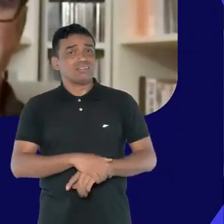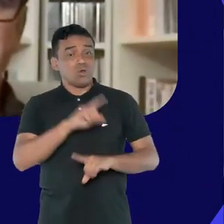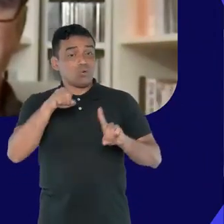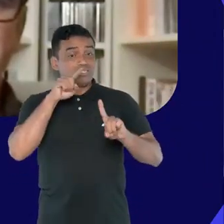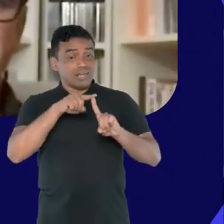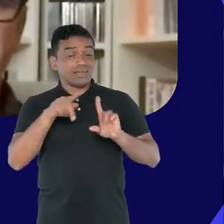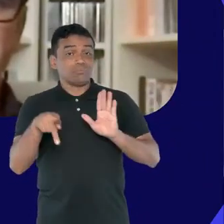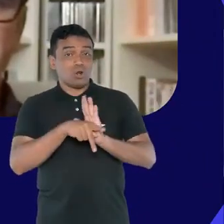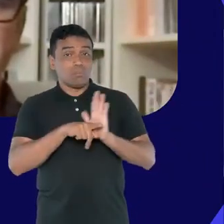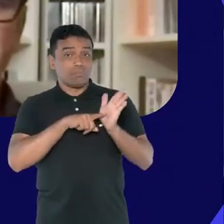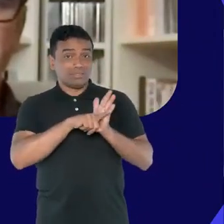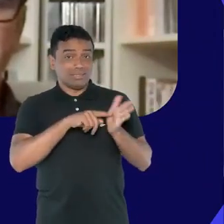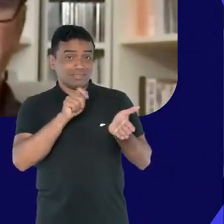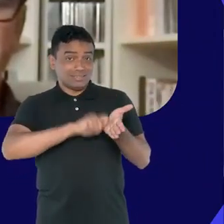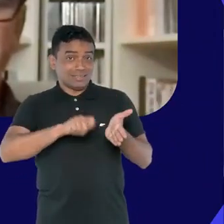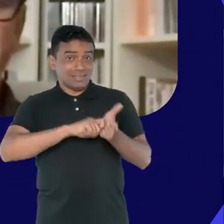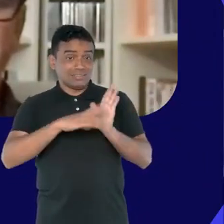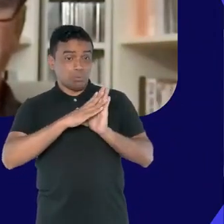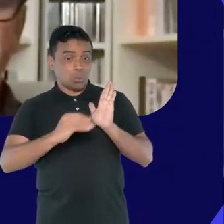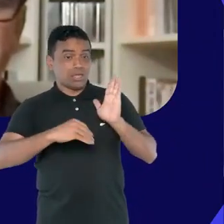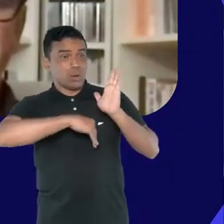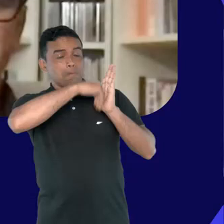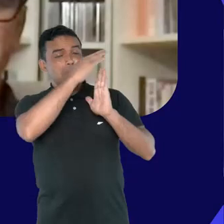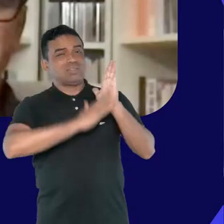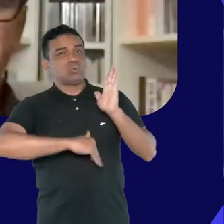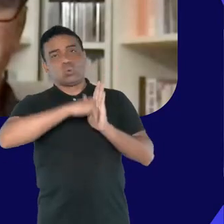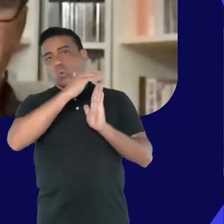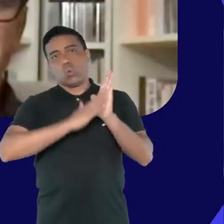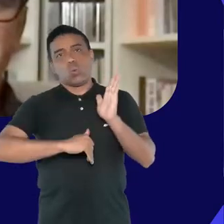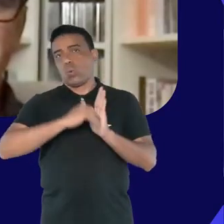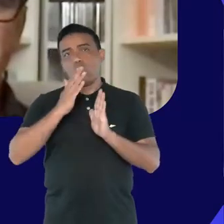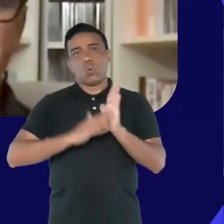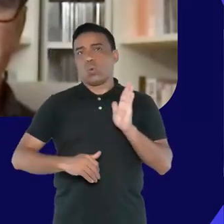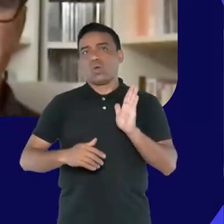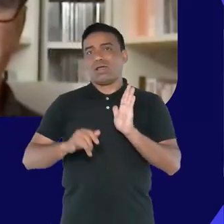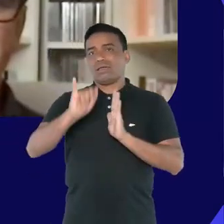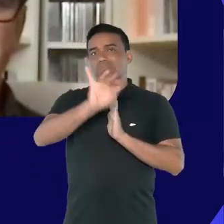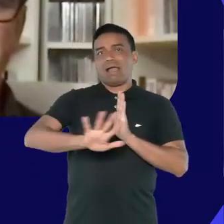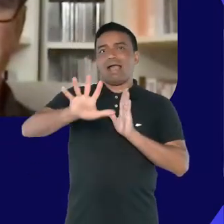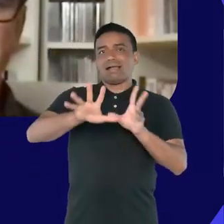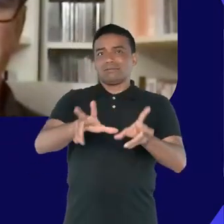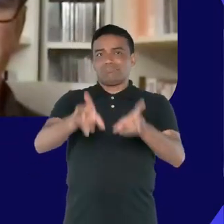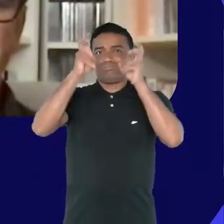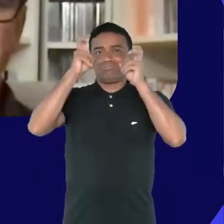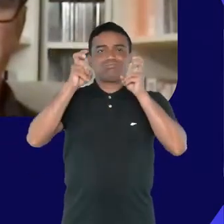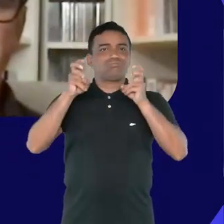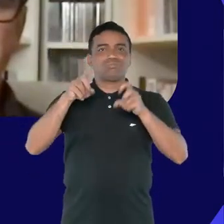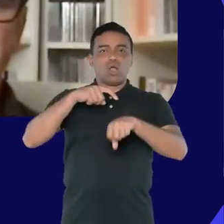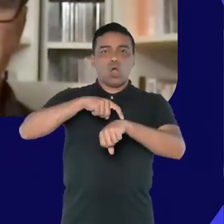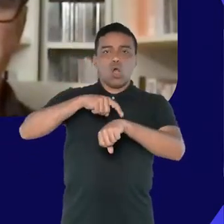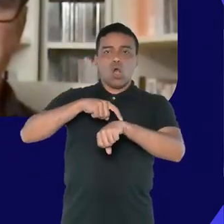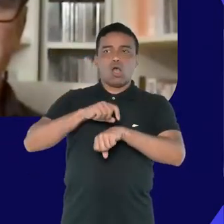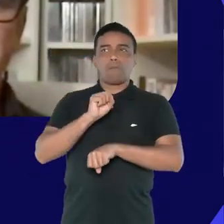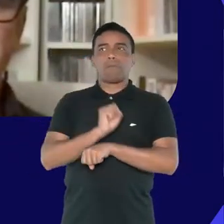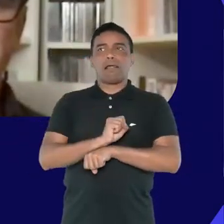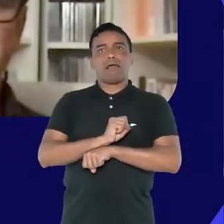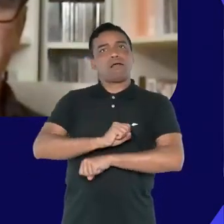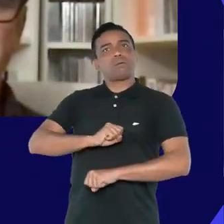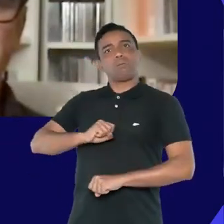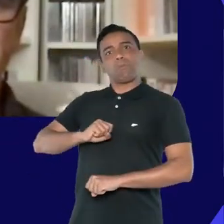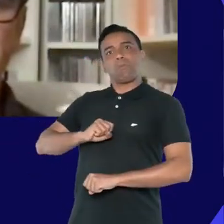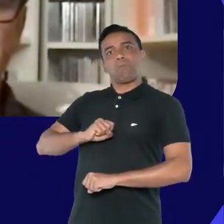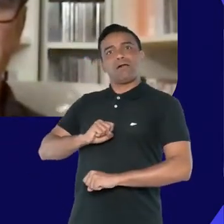objeto da tua escrita não é como ser modelo de um quadro, não é como deixar que captes a minha imagem, não é passar algumas horas imóvel e já